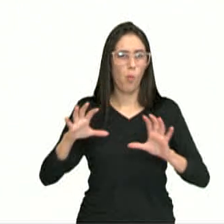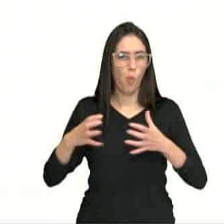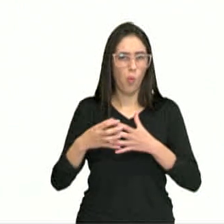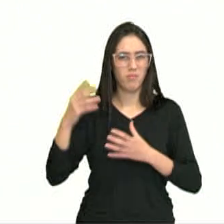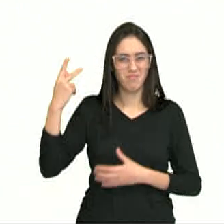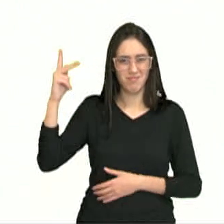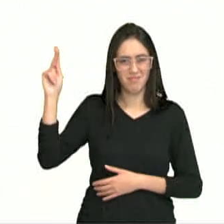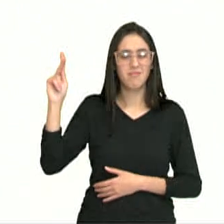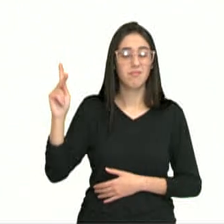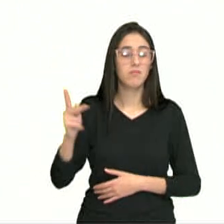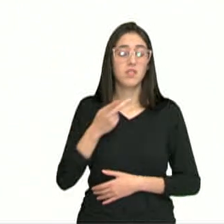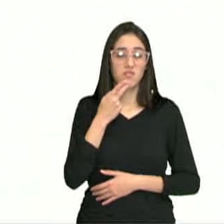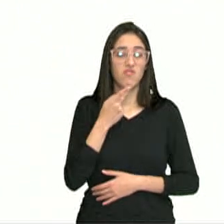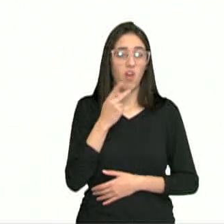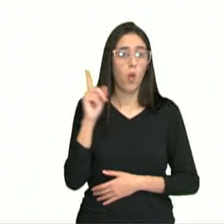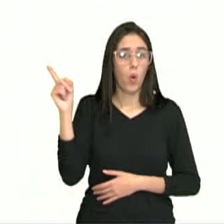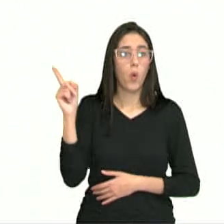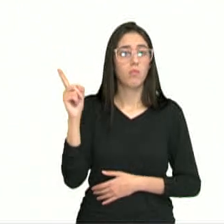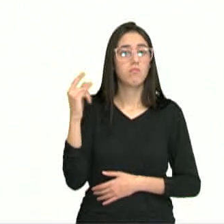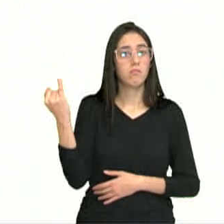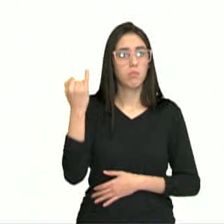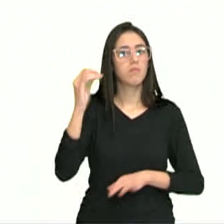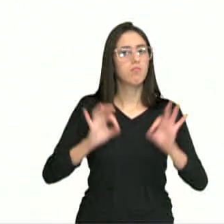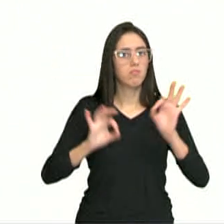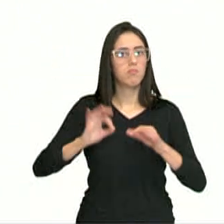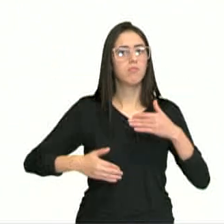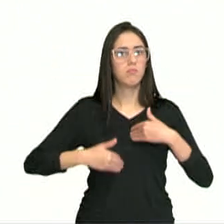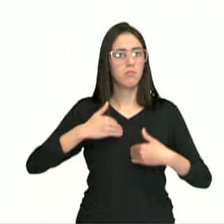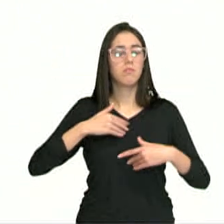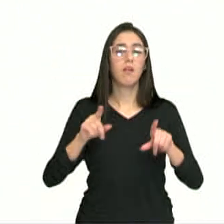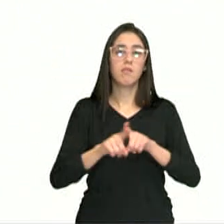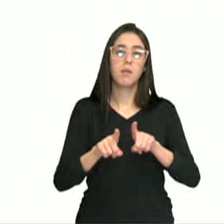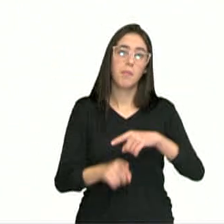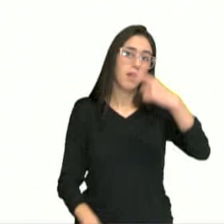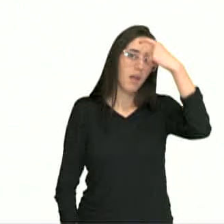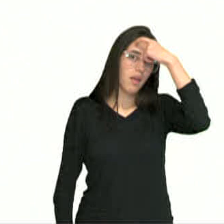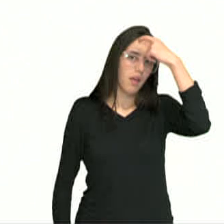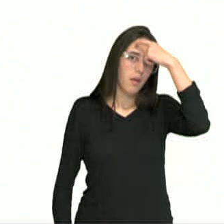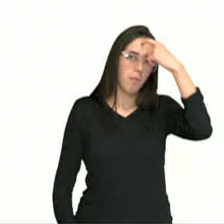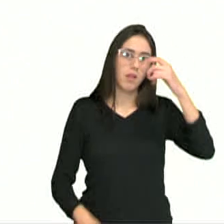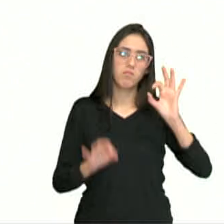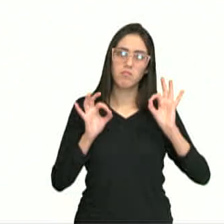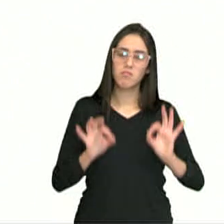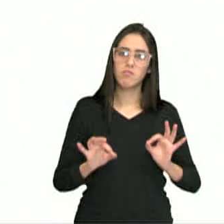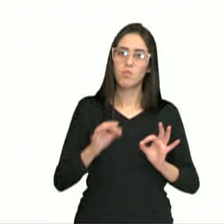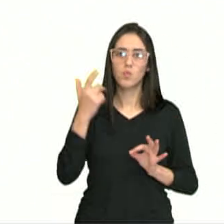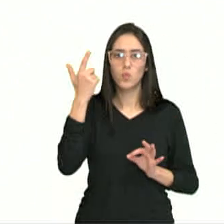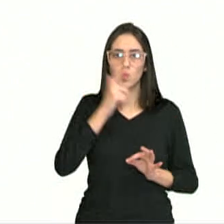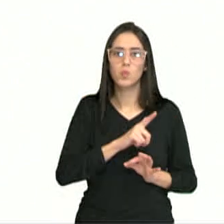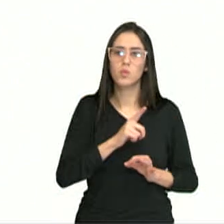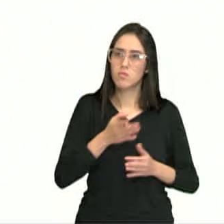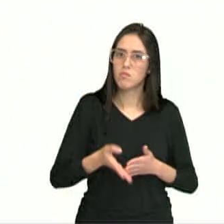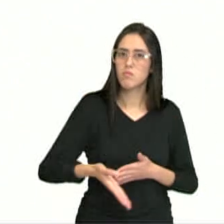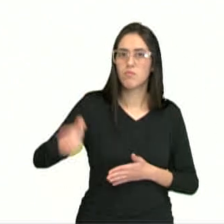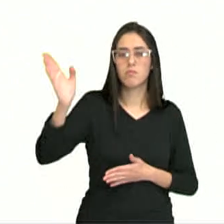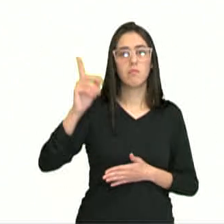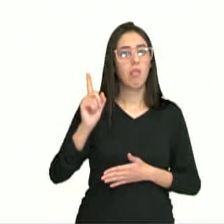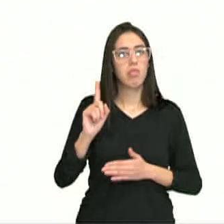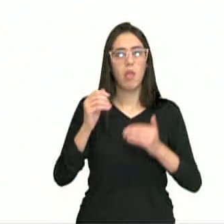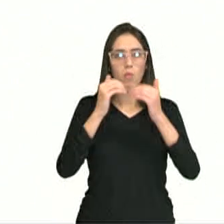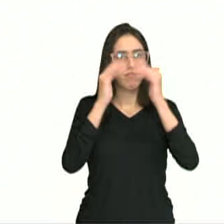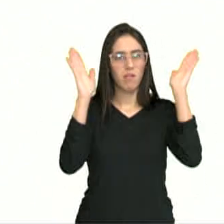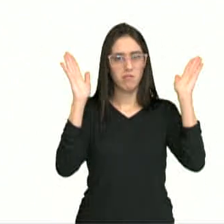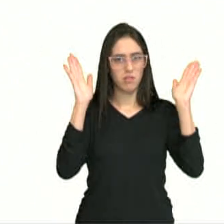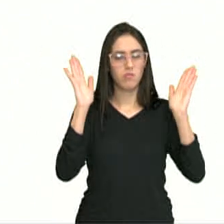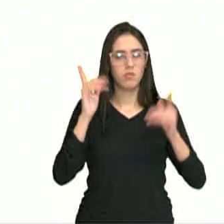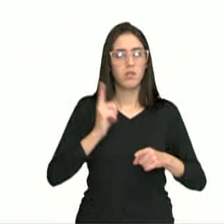ter o preparo físico, é eu ter o preparo mental para não desistir diante de um obstáculo ou para não hesitar.